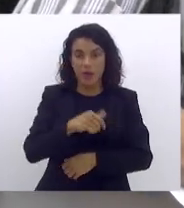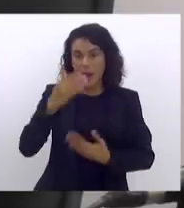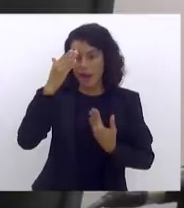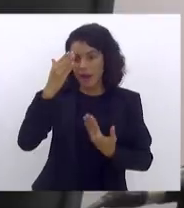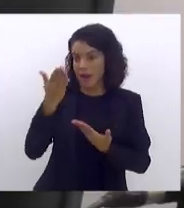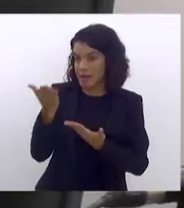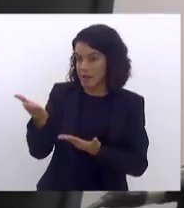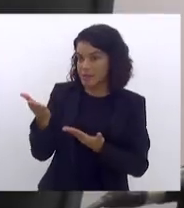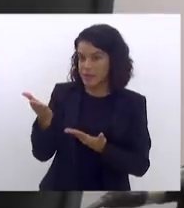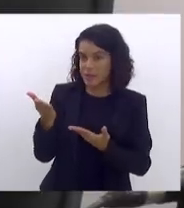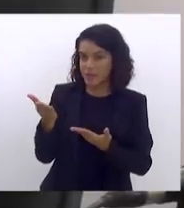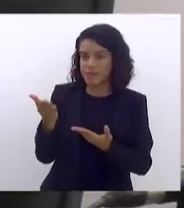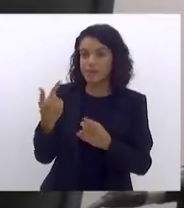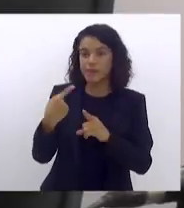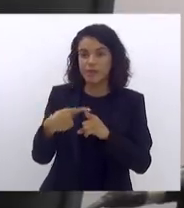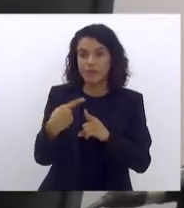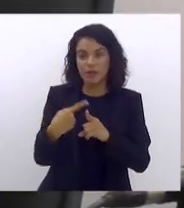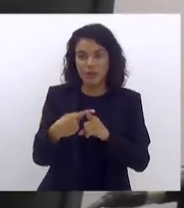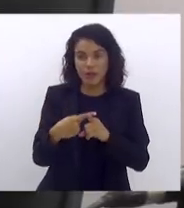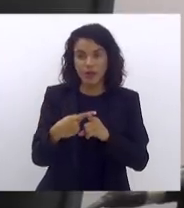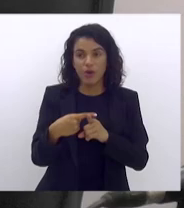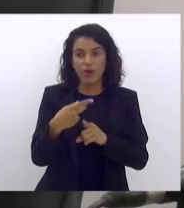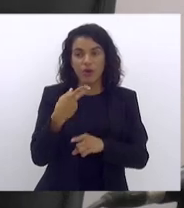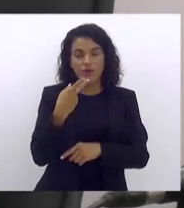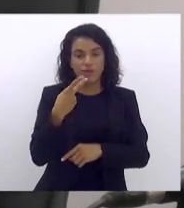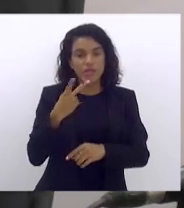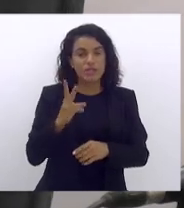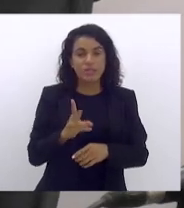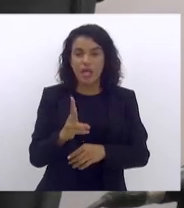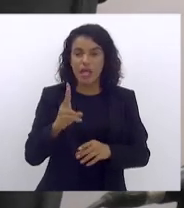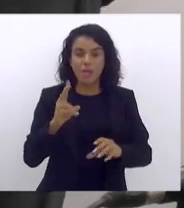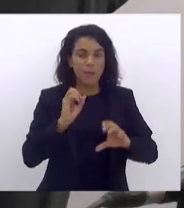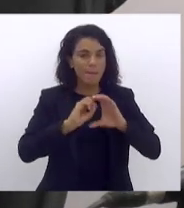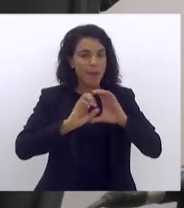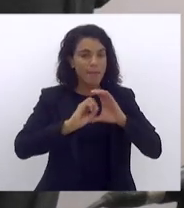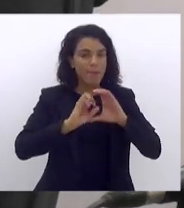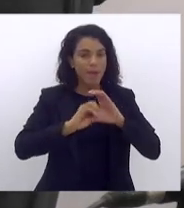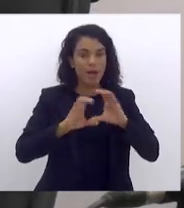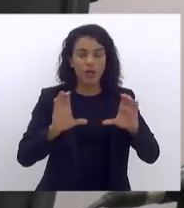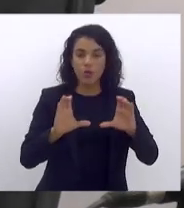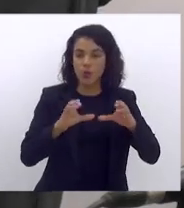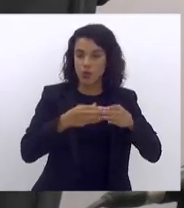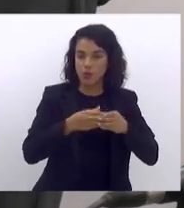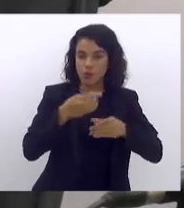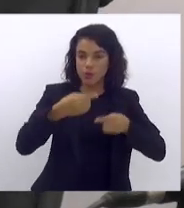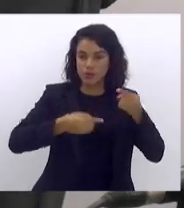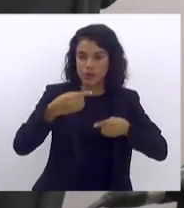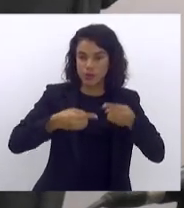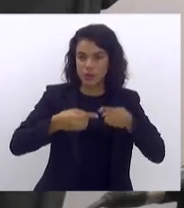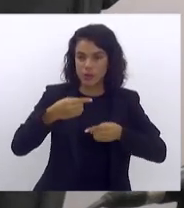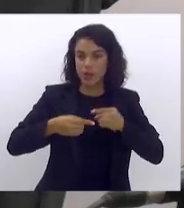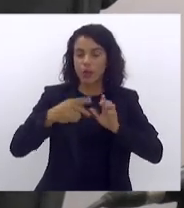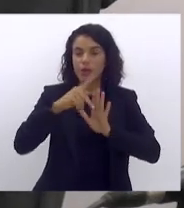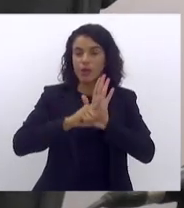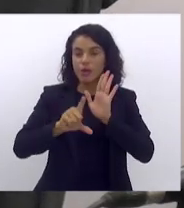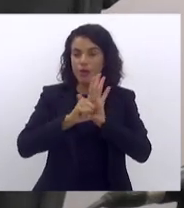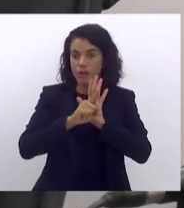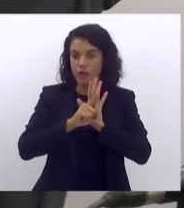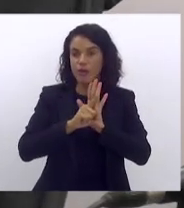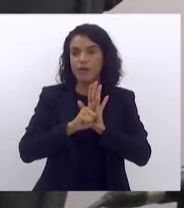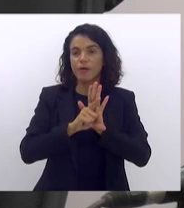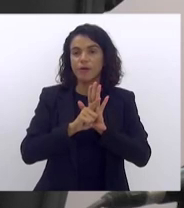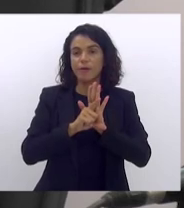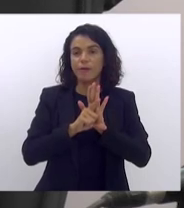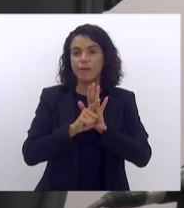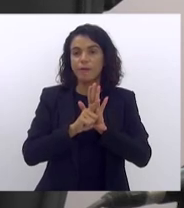Vossa Excelência, porque o que Vossa Excelência coloca no grupo da discussão é muito oportuno, salvo engano, do projeto que a gente discutiu na sessão